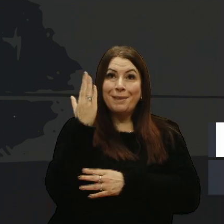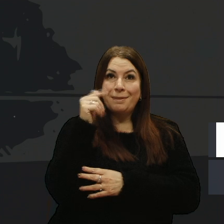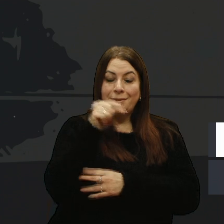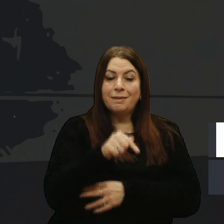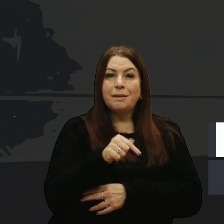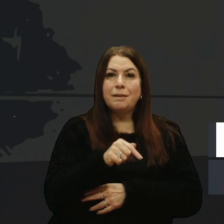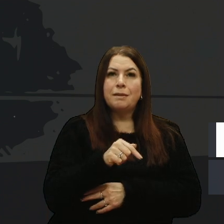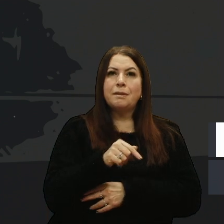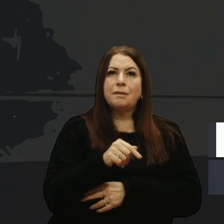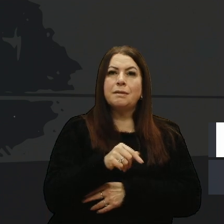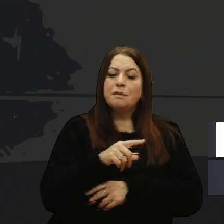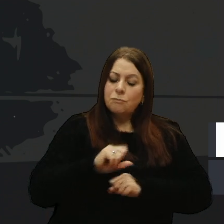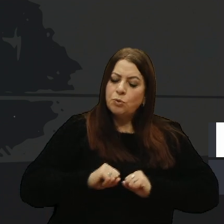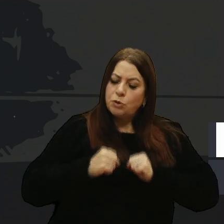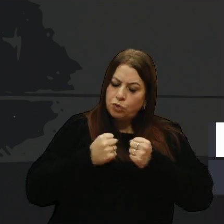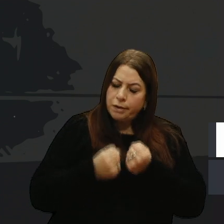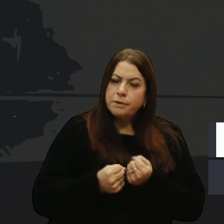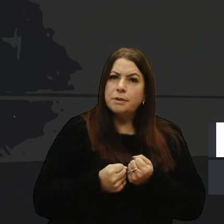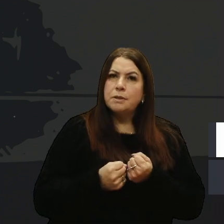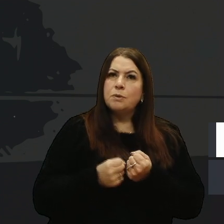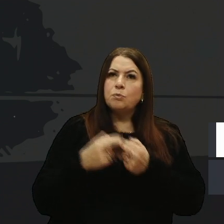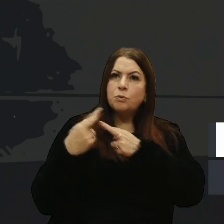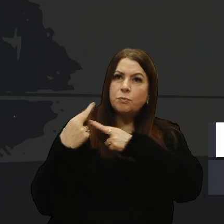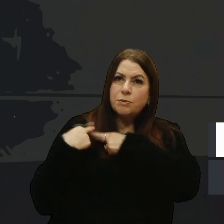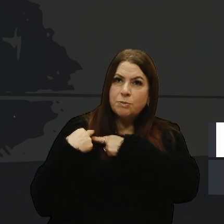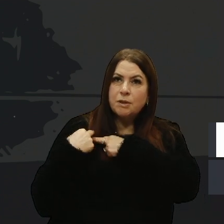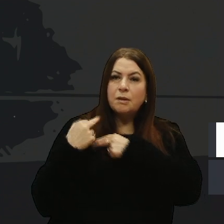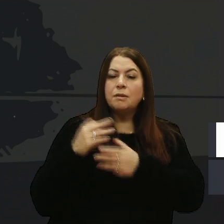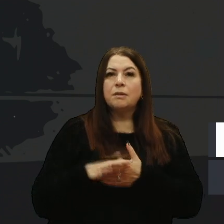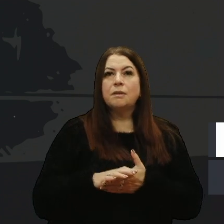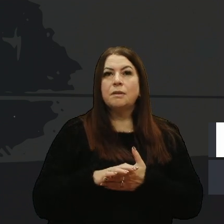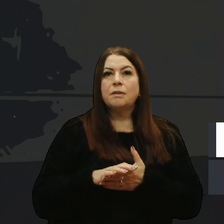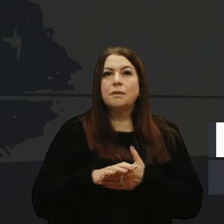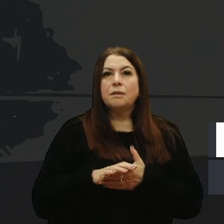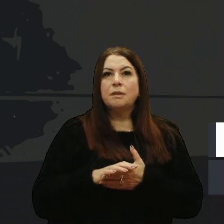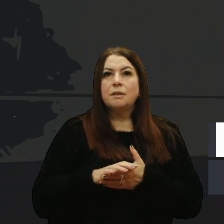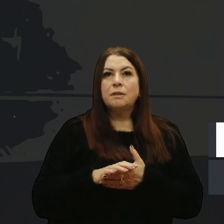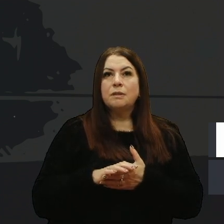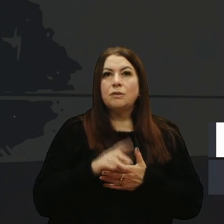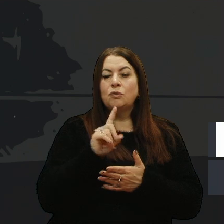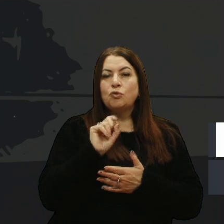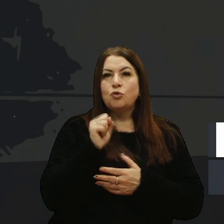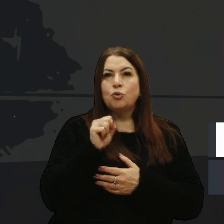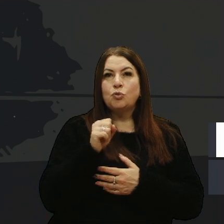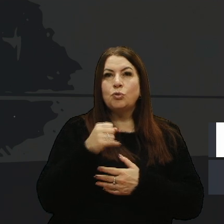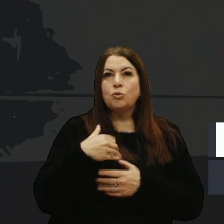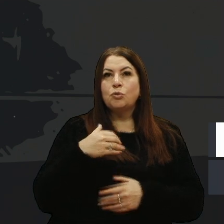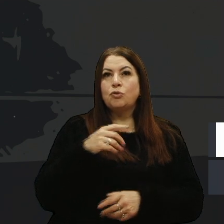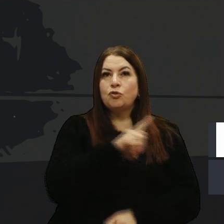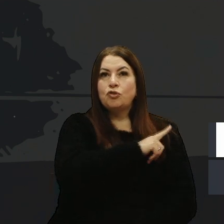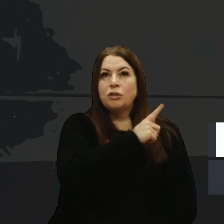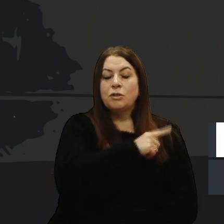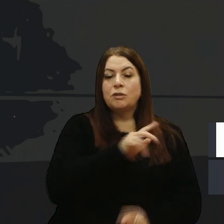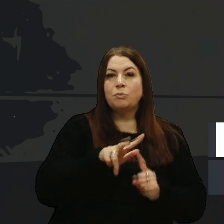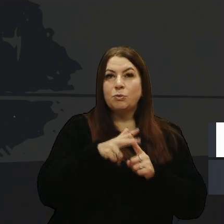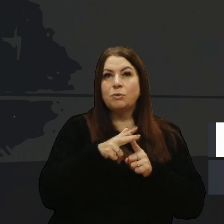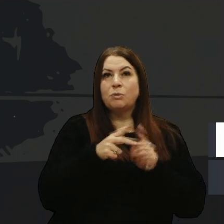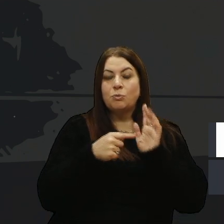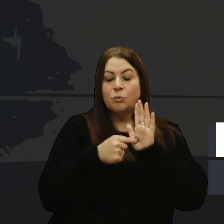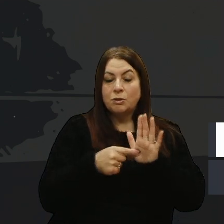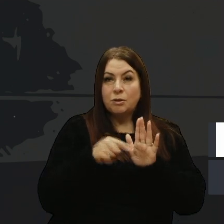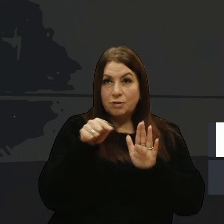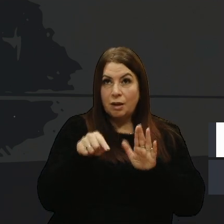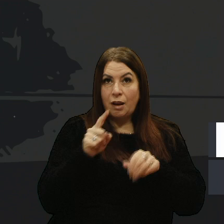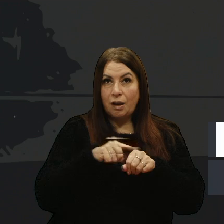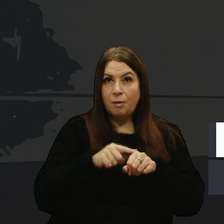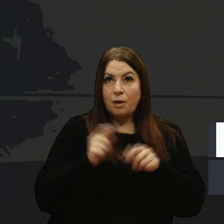com talento, dedicação e responsabilidade, que o levaram aos 18 anos ao cargo de gerente de manutenção, demonstrando já naquela